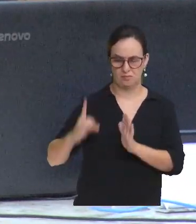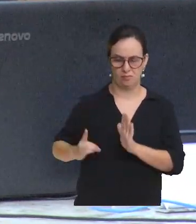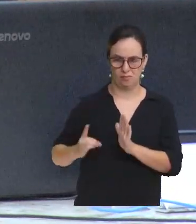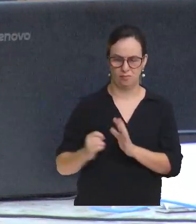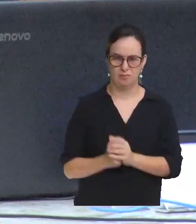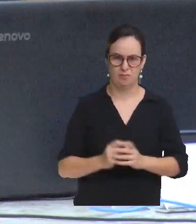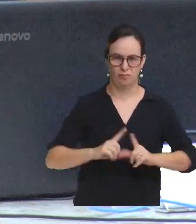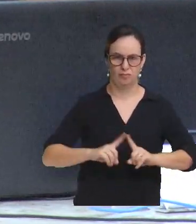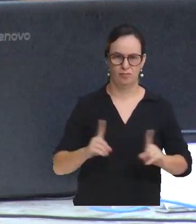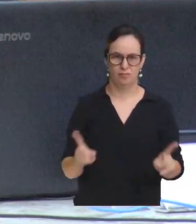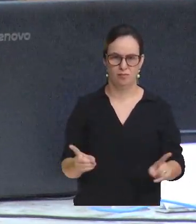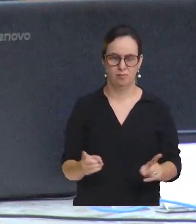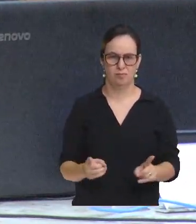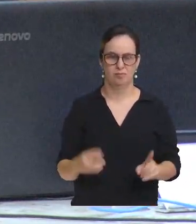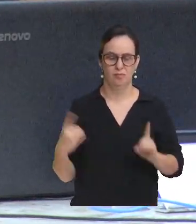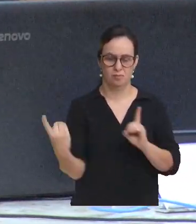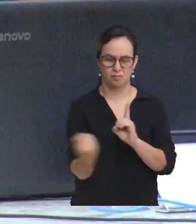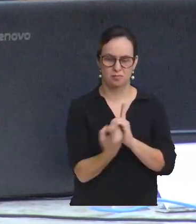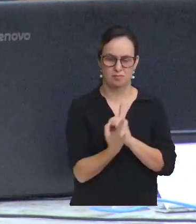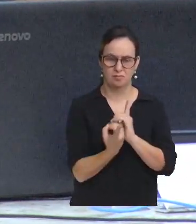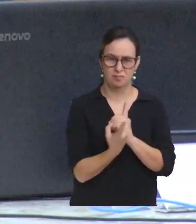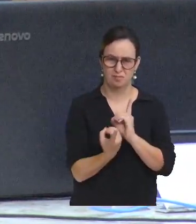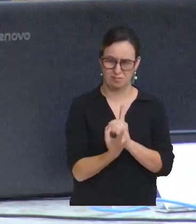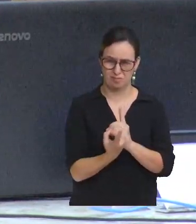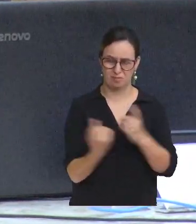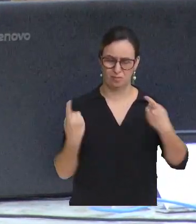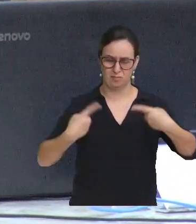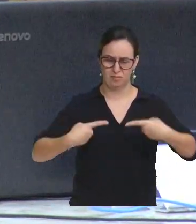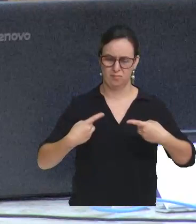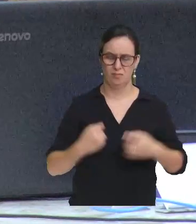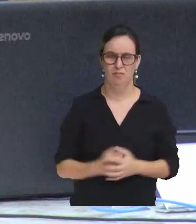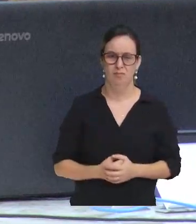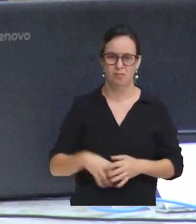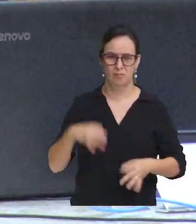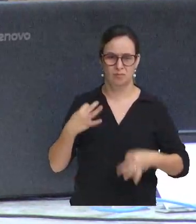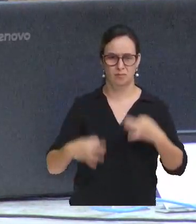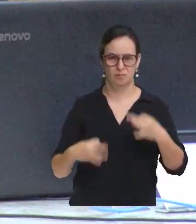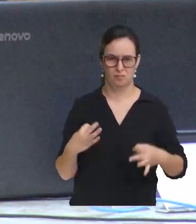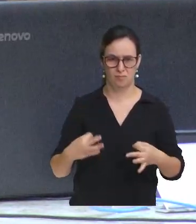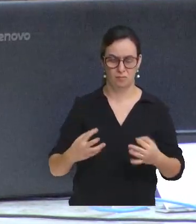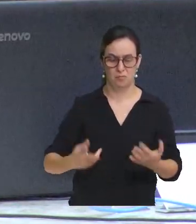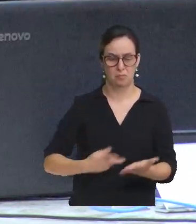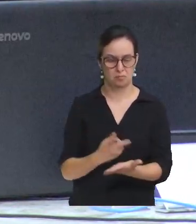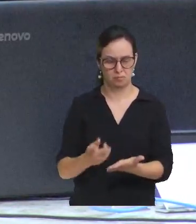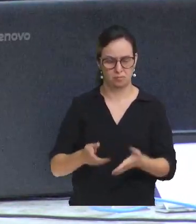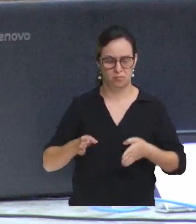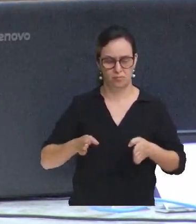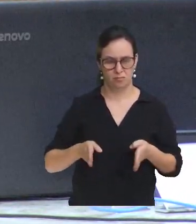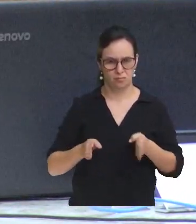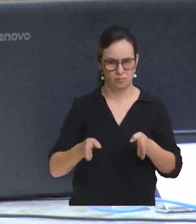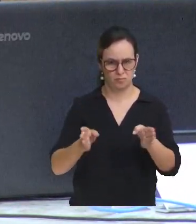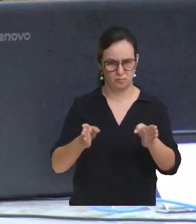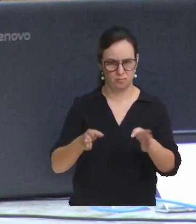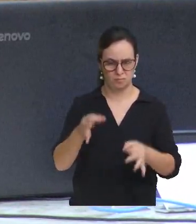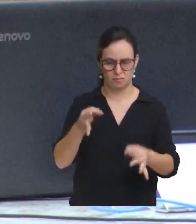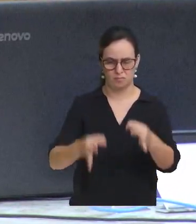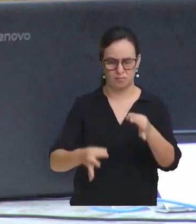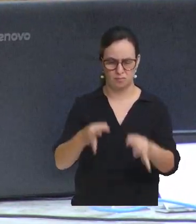em conflito o direito e a justiça, lutem pela justiça. E, para